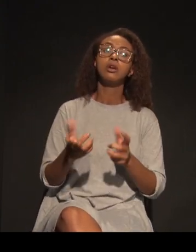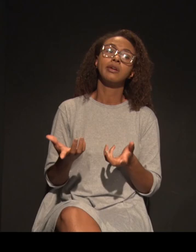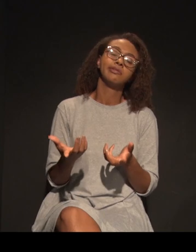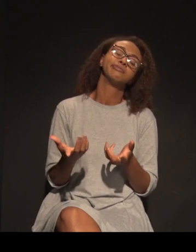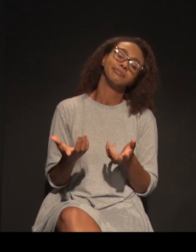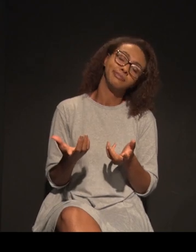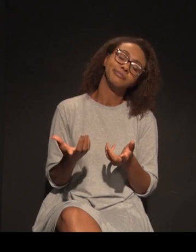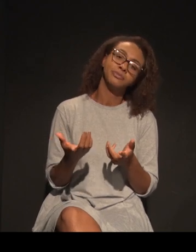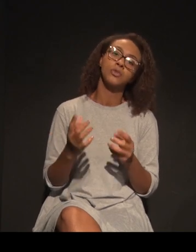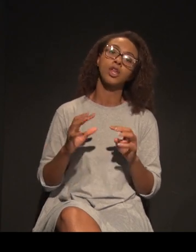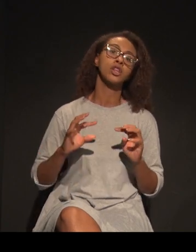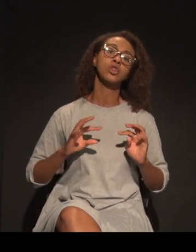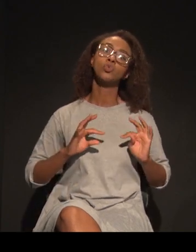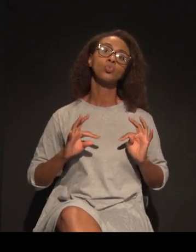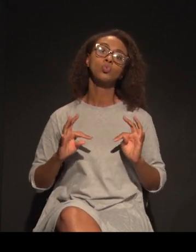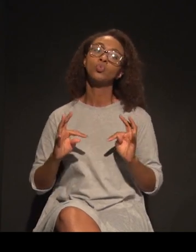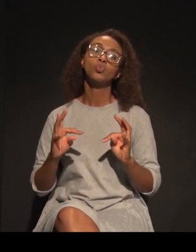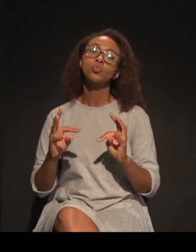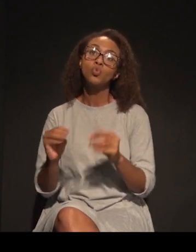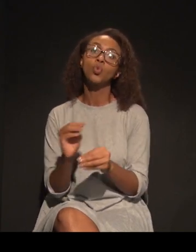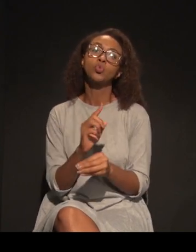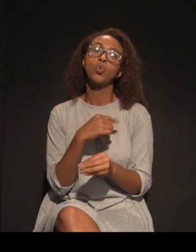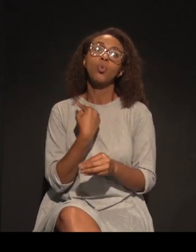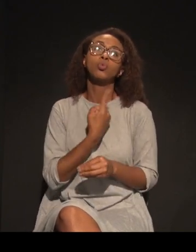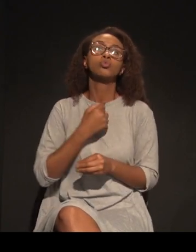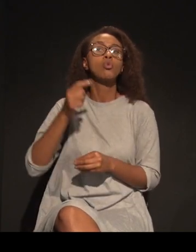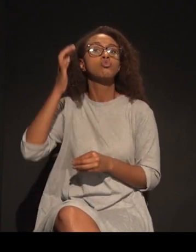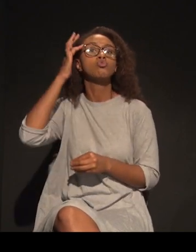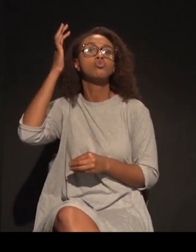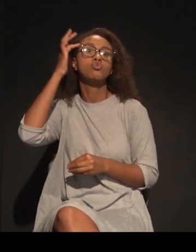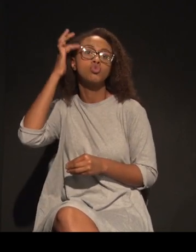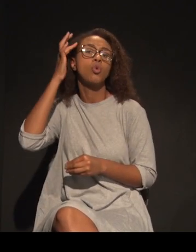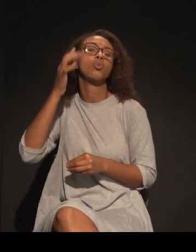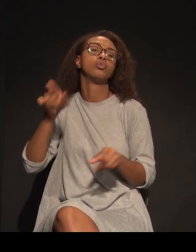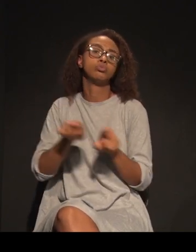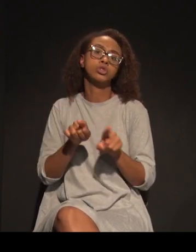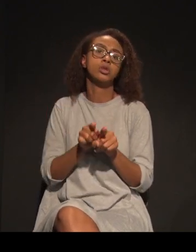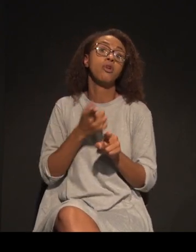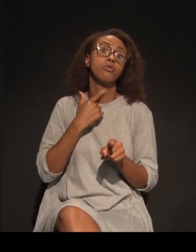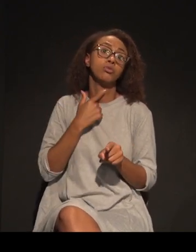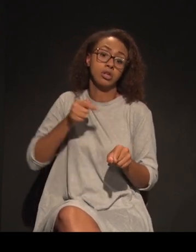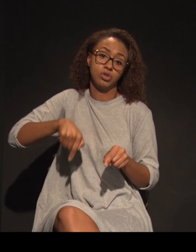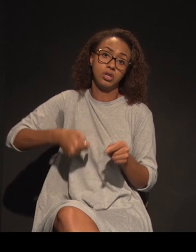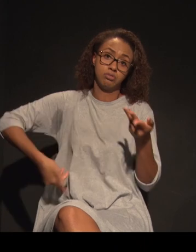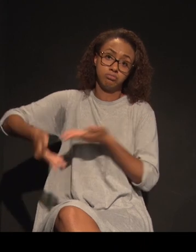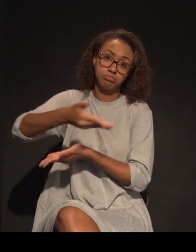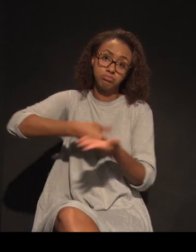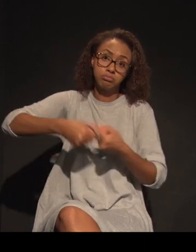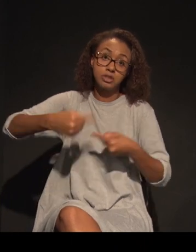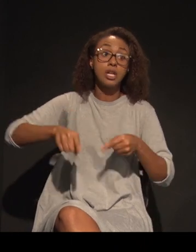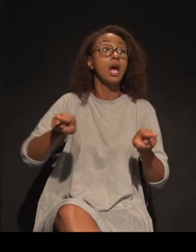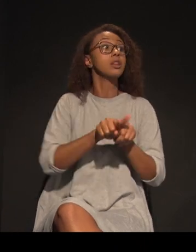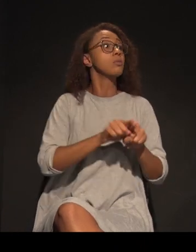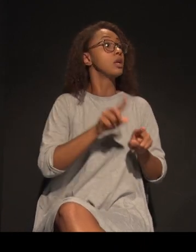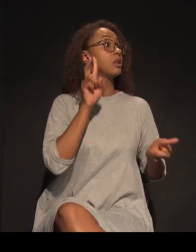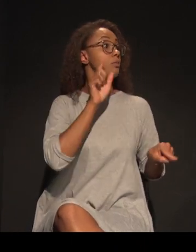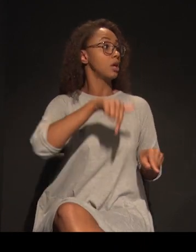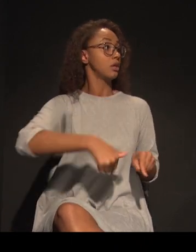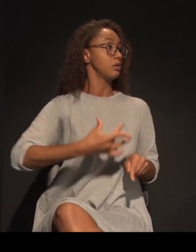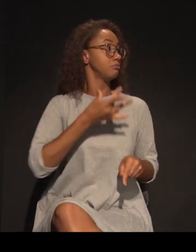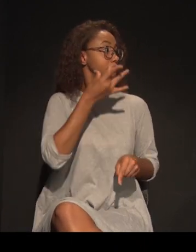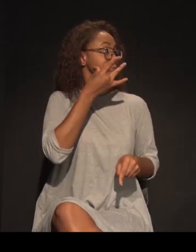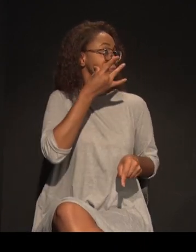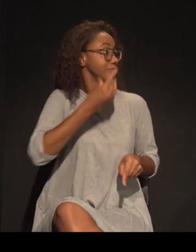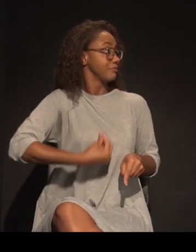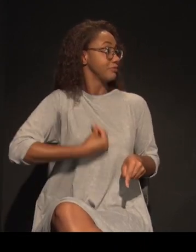queríamos queremos e desejamos refletir com vocês e aproveitando também lembrando que nós estamos ao vivo é isso nas